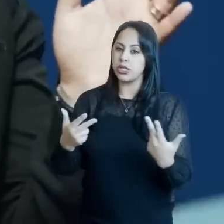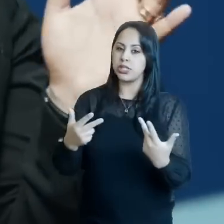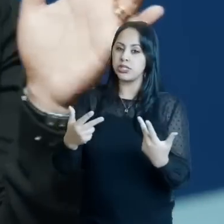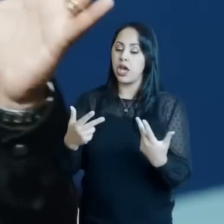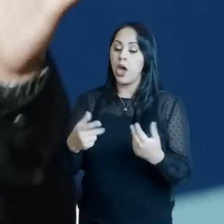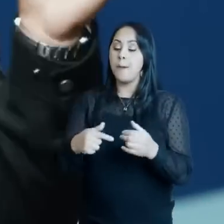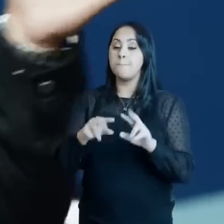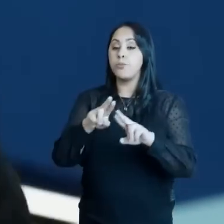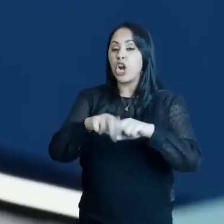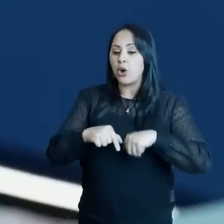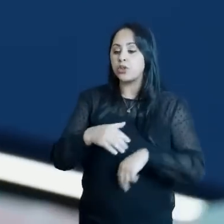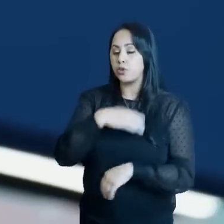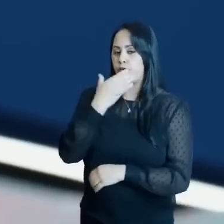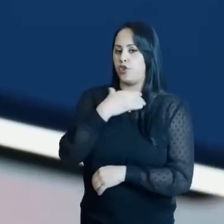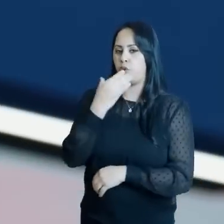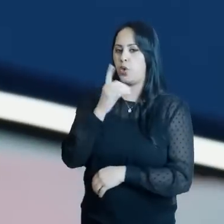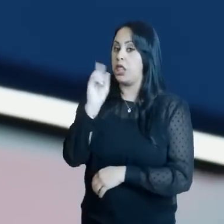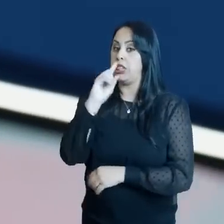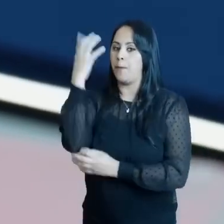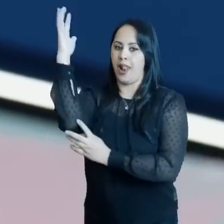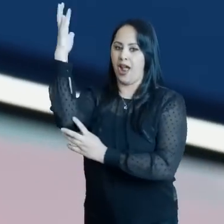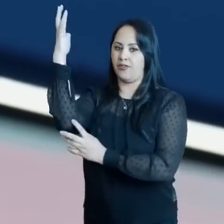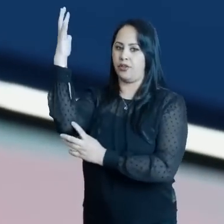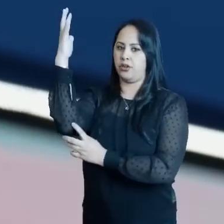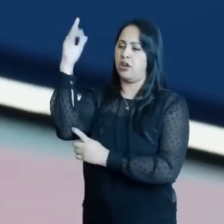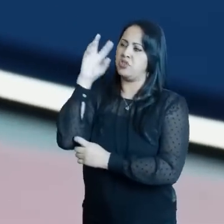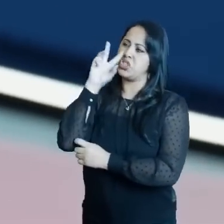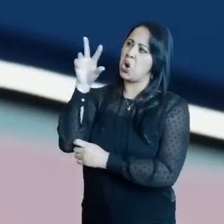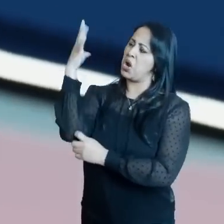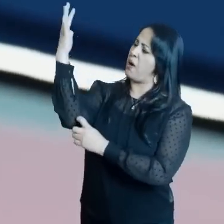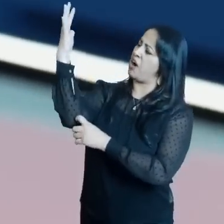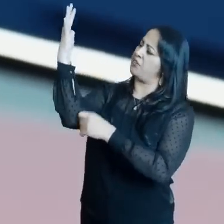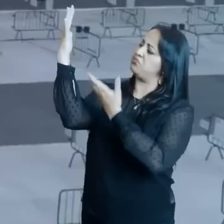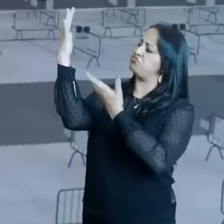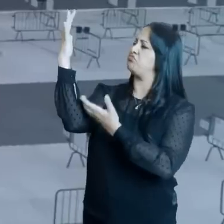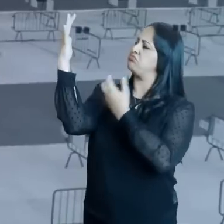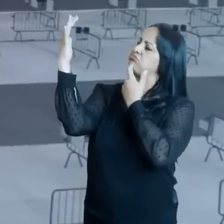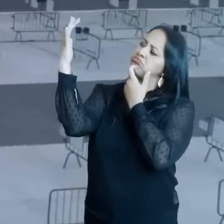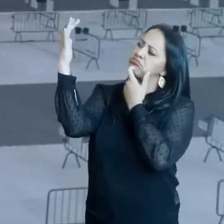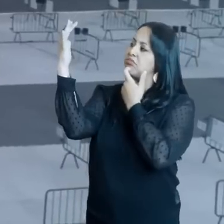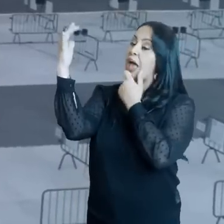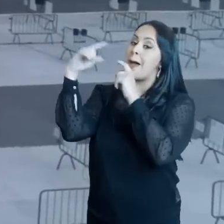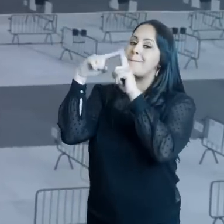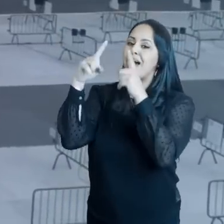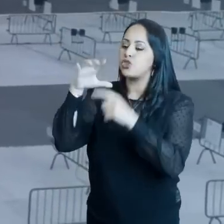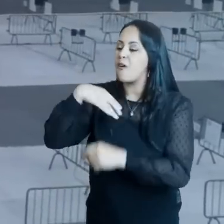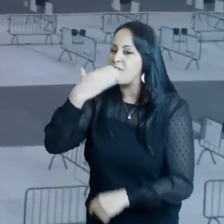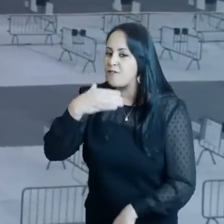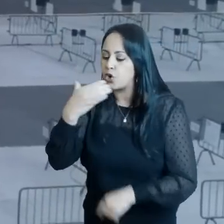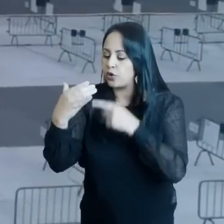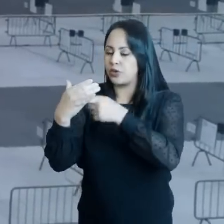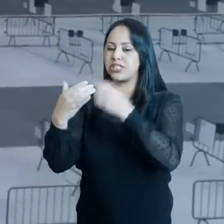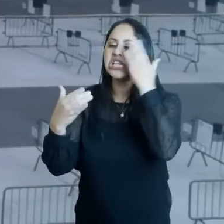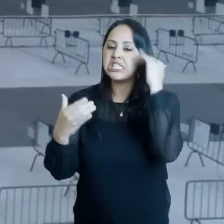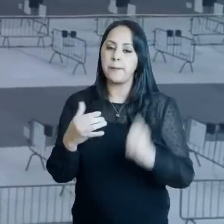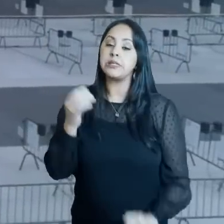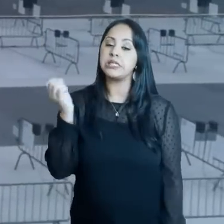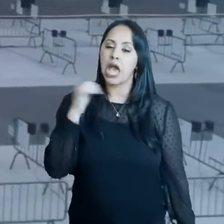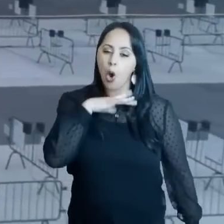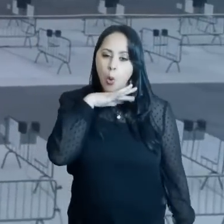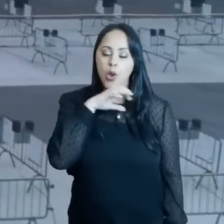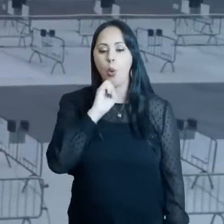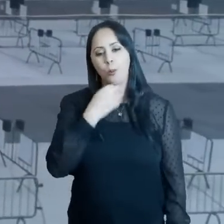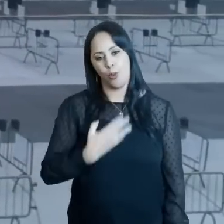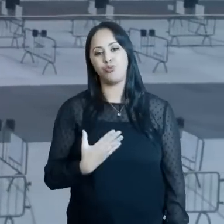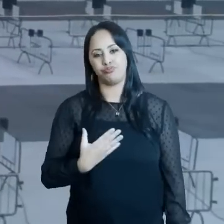lobos, né, de pessoa boa e pessoa ruim. Pelos seus frutos os conhecereis. Uma árvore boa não produz mau fruto e uma árvore má não produz bom fruto.